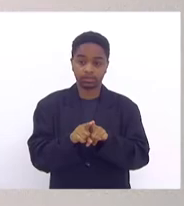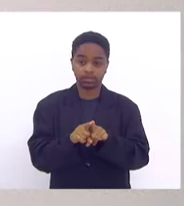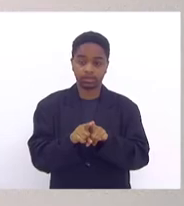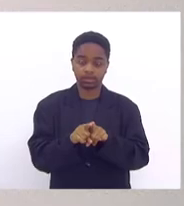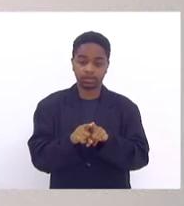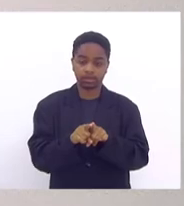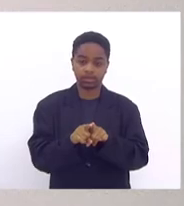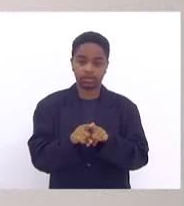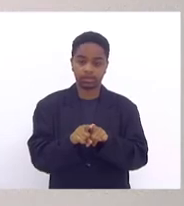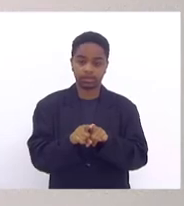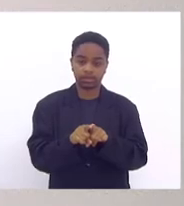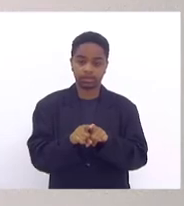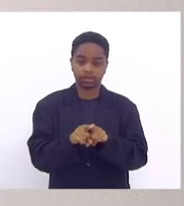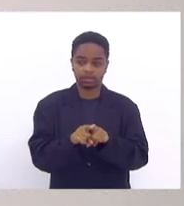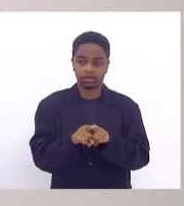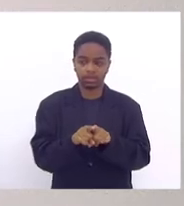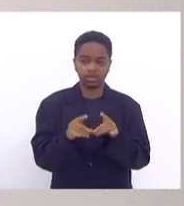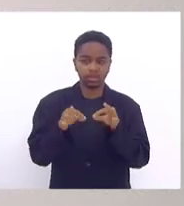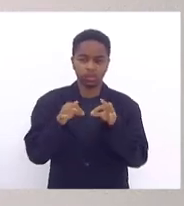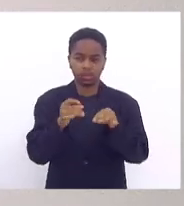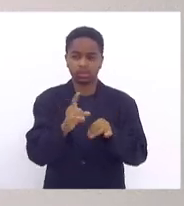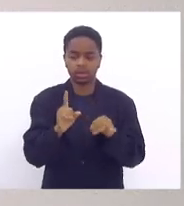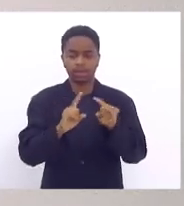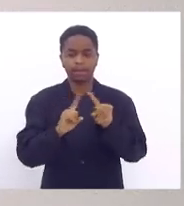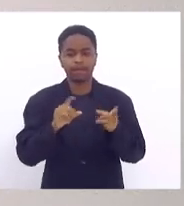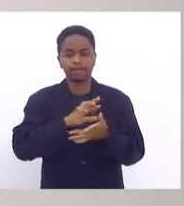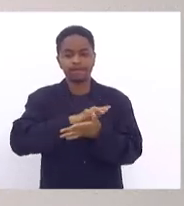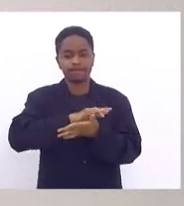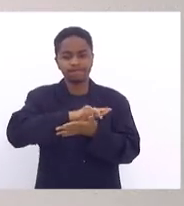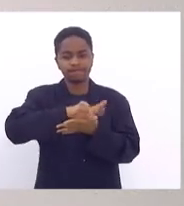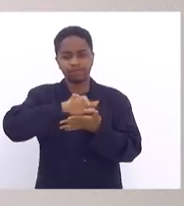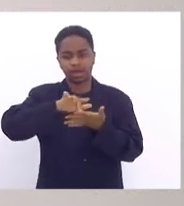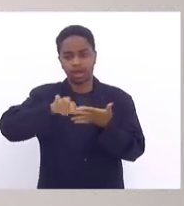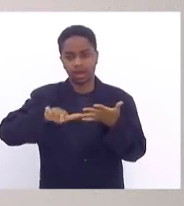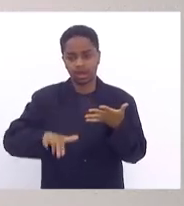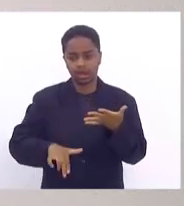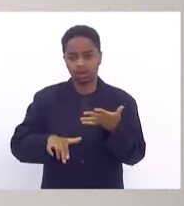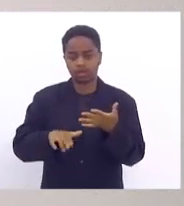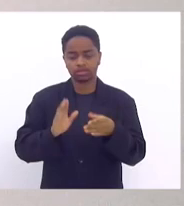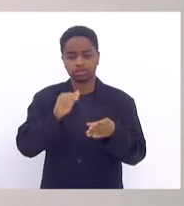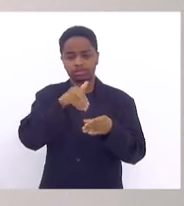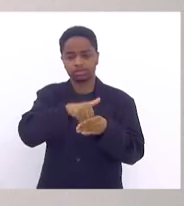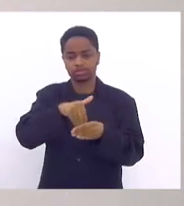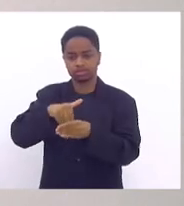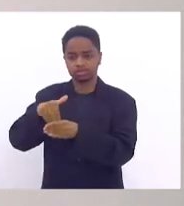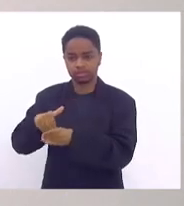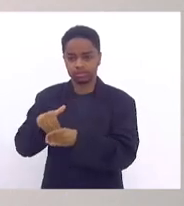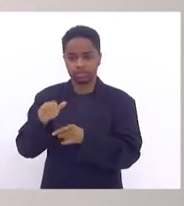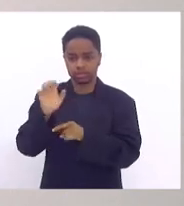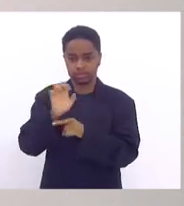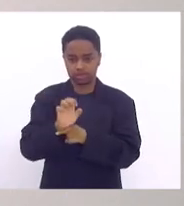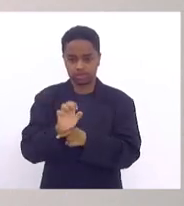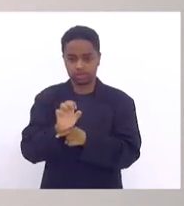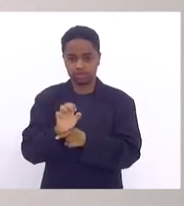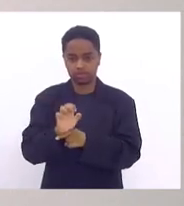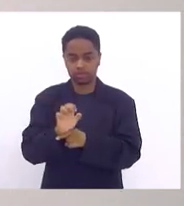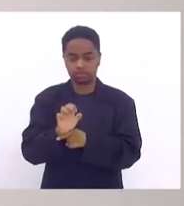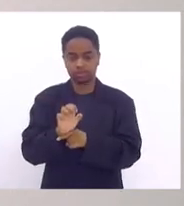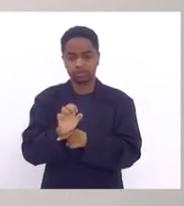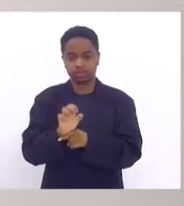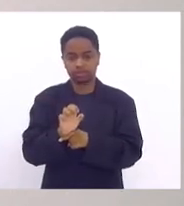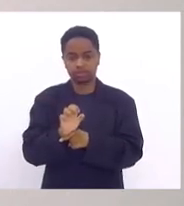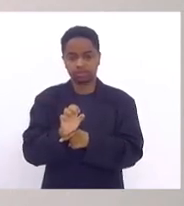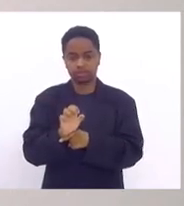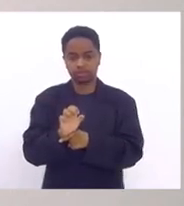em não digo toda mas em várias e várias e várias eleições estaduais eh serem